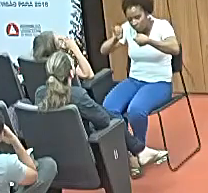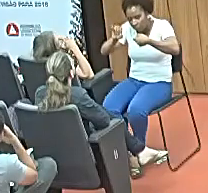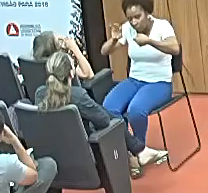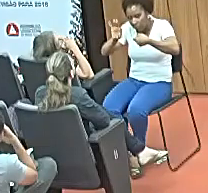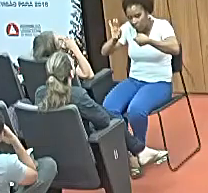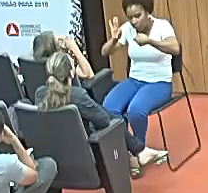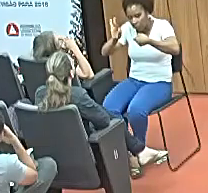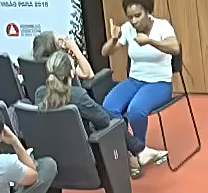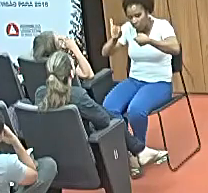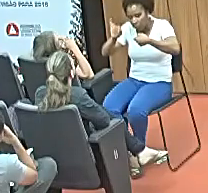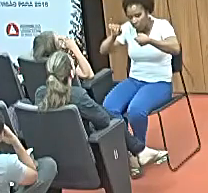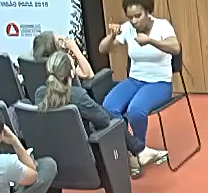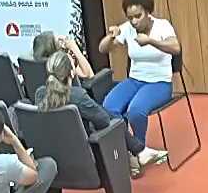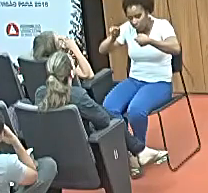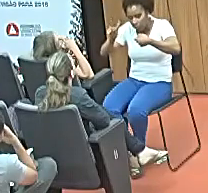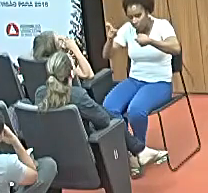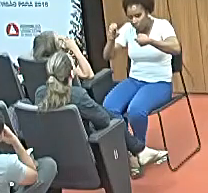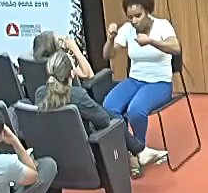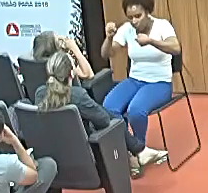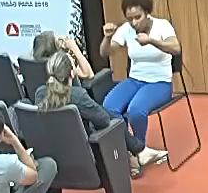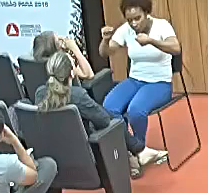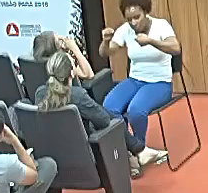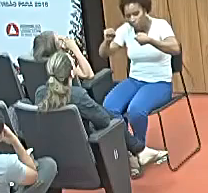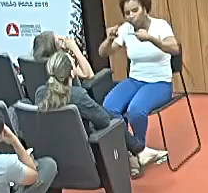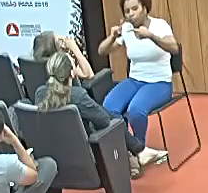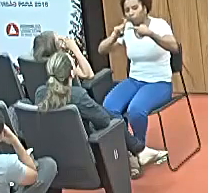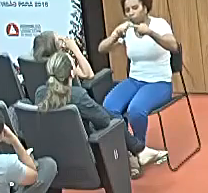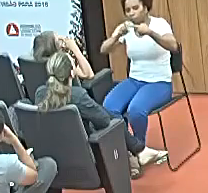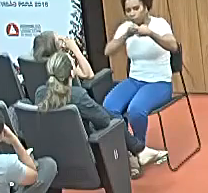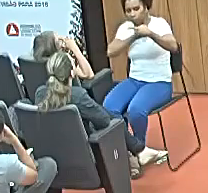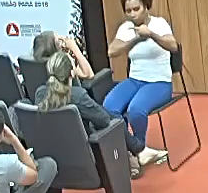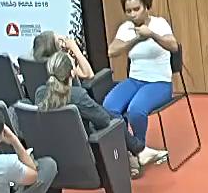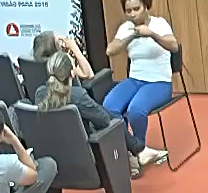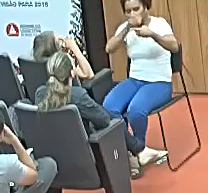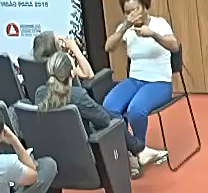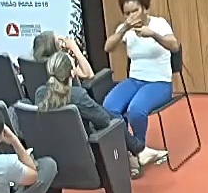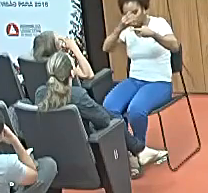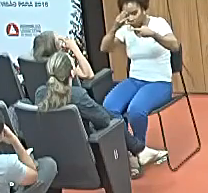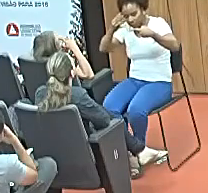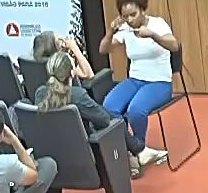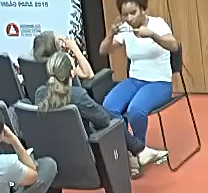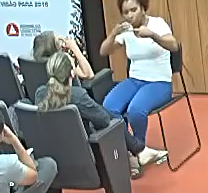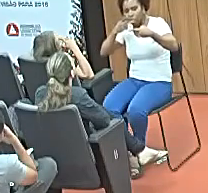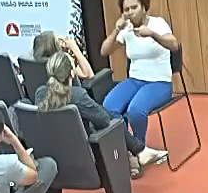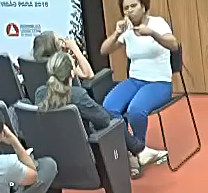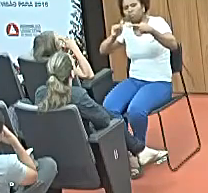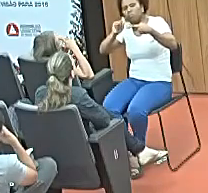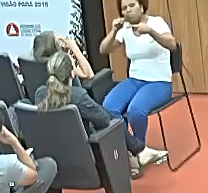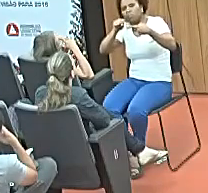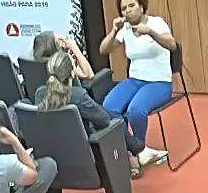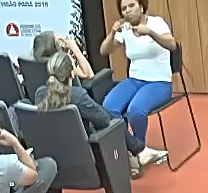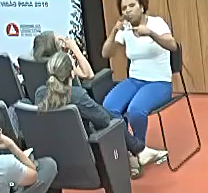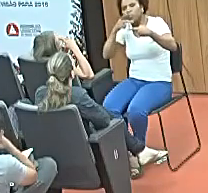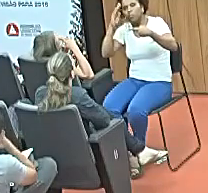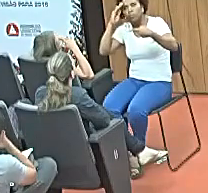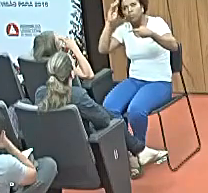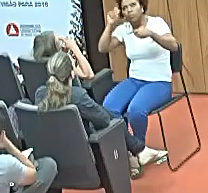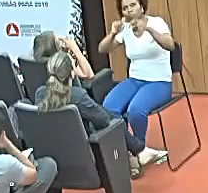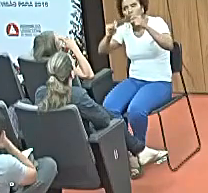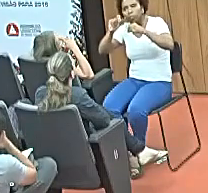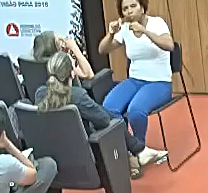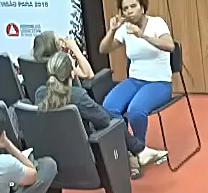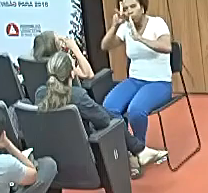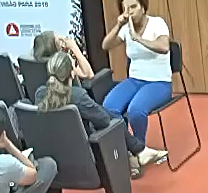e descentralização das políticas de turismo com metas física e financeira para o desenvolvimento do